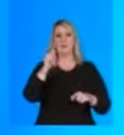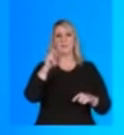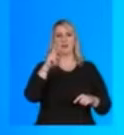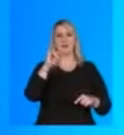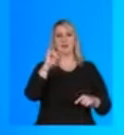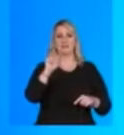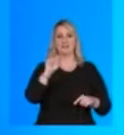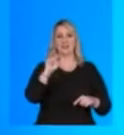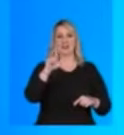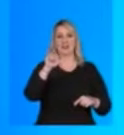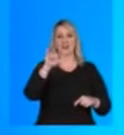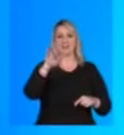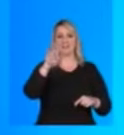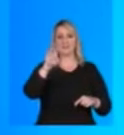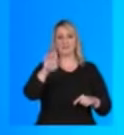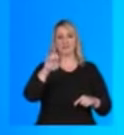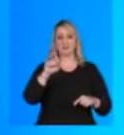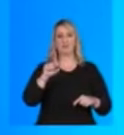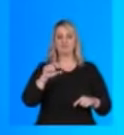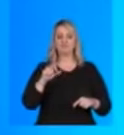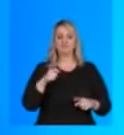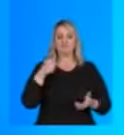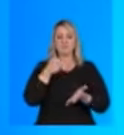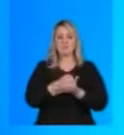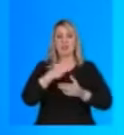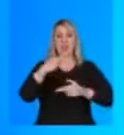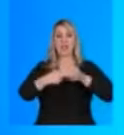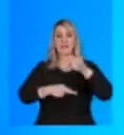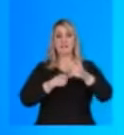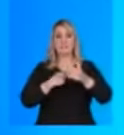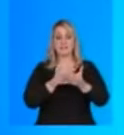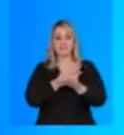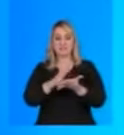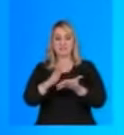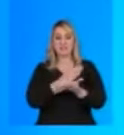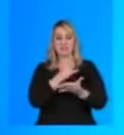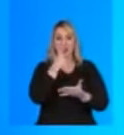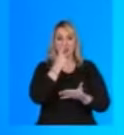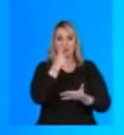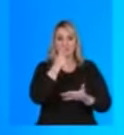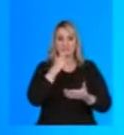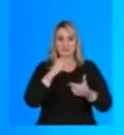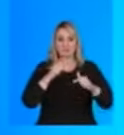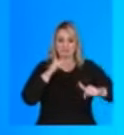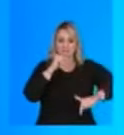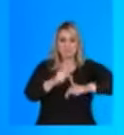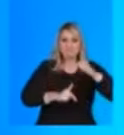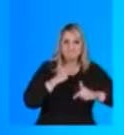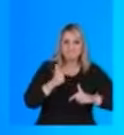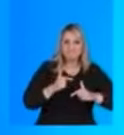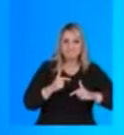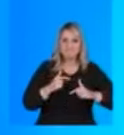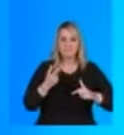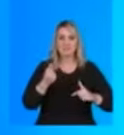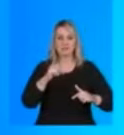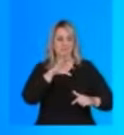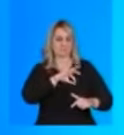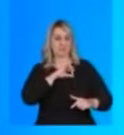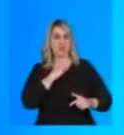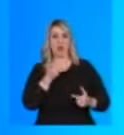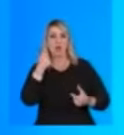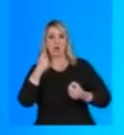vamos apostar na coleta seletiva e reciclagem o lixo é fonte de emprego e renda algumas cidades do